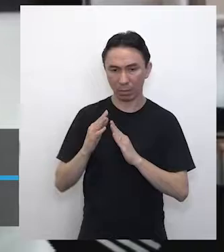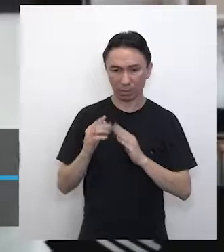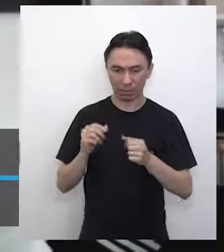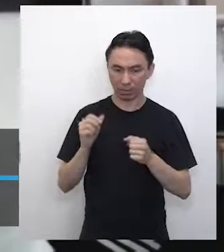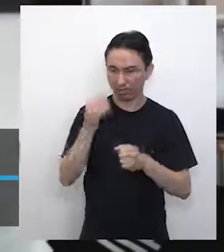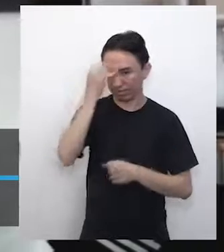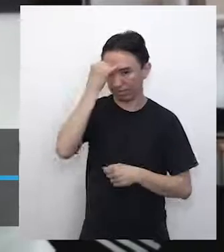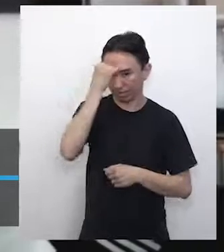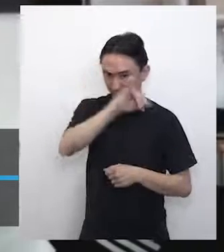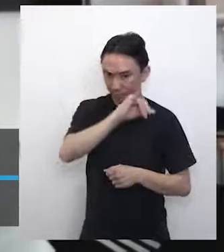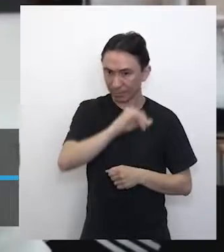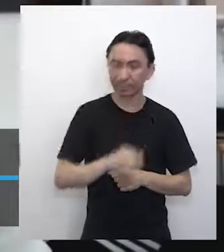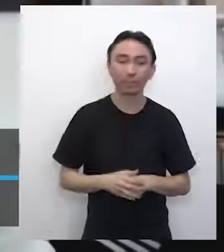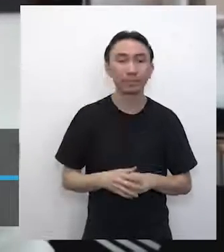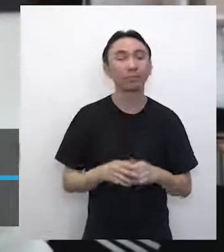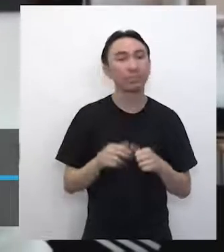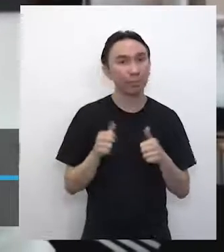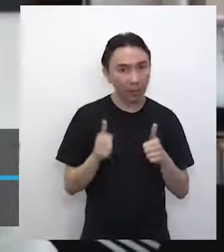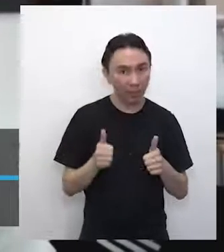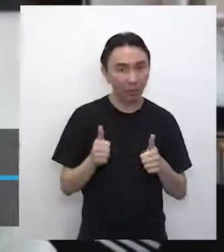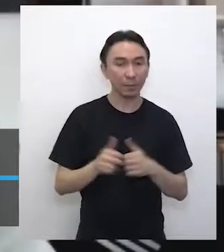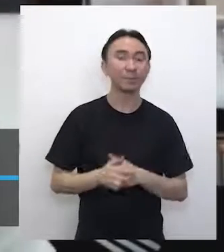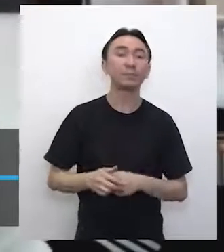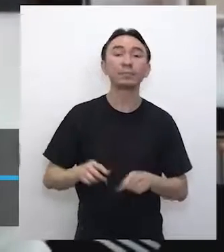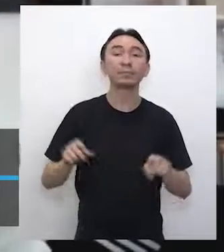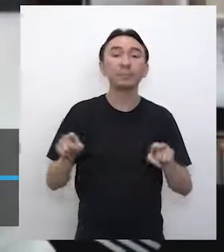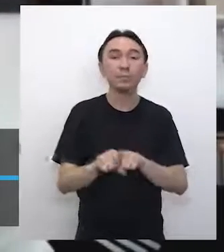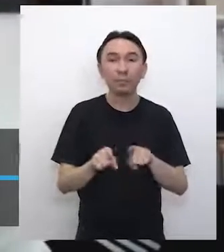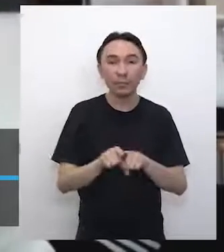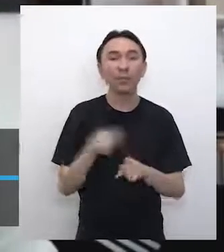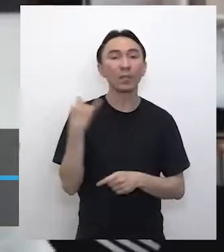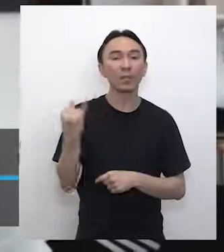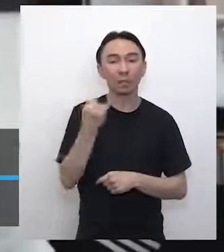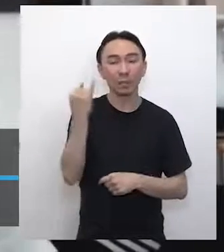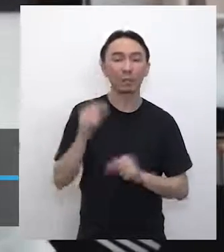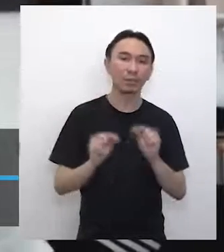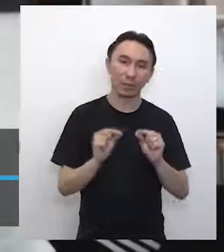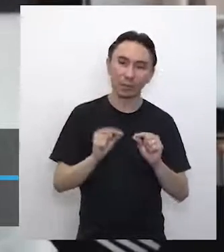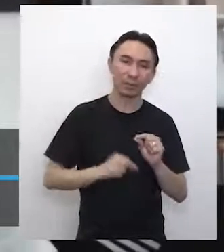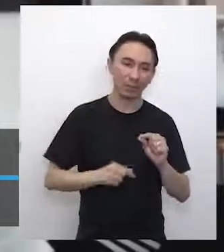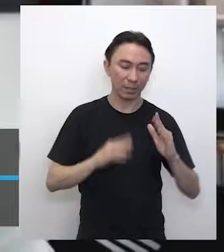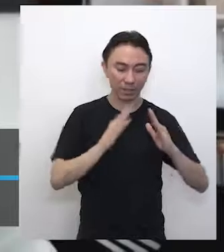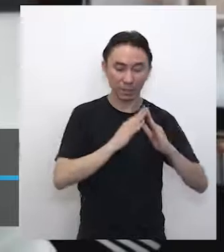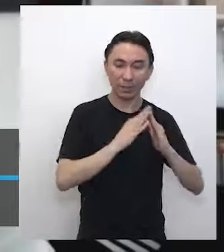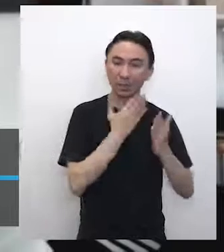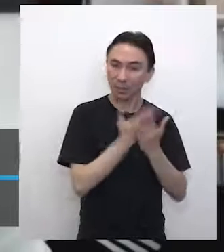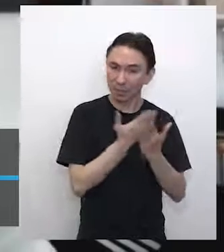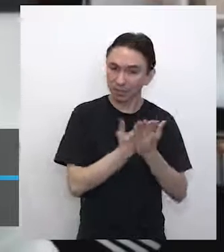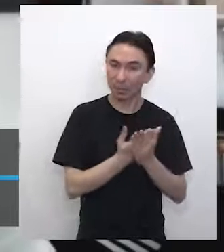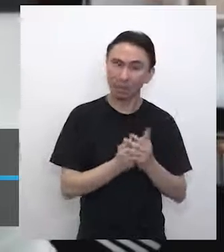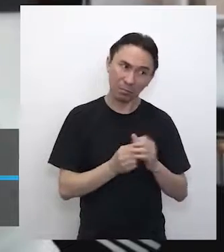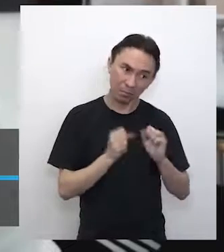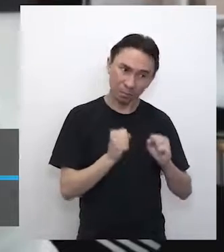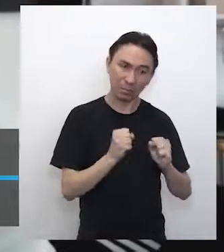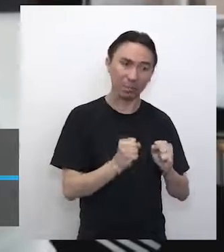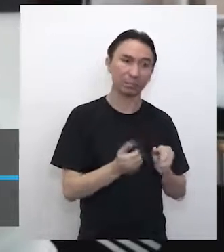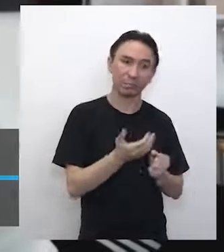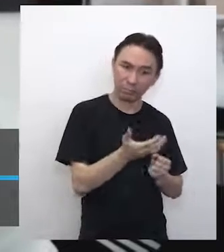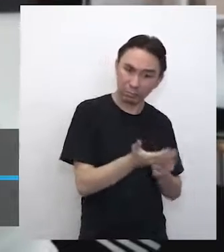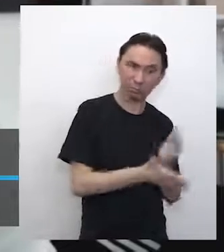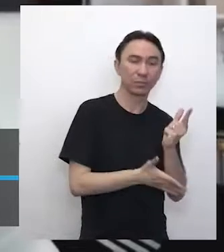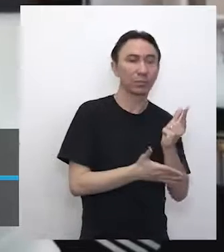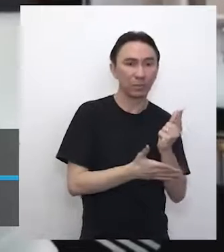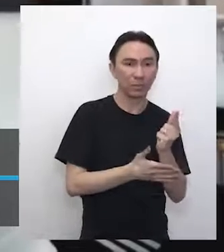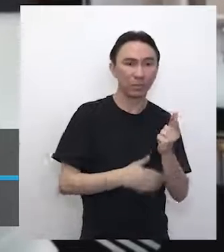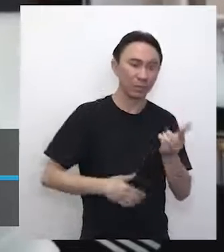lembrar que as escolas, elas podem também adquirir esses ferros de solda, esses materiais, né?